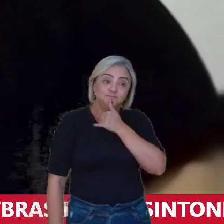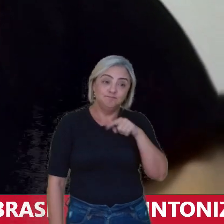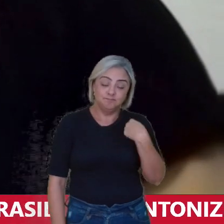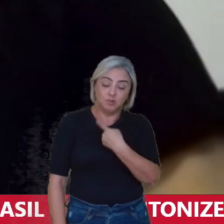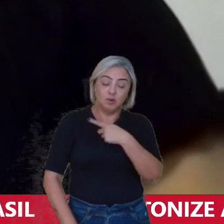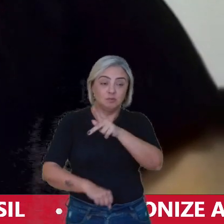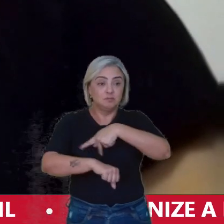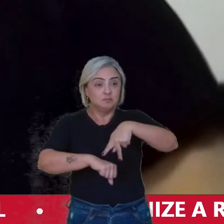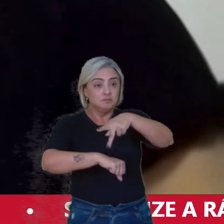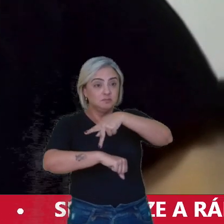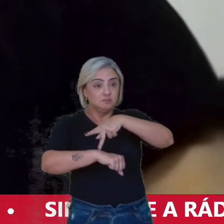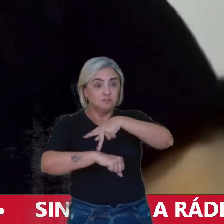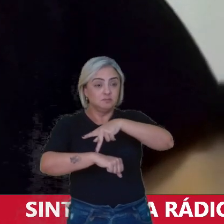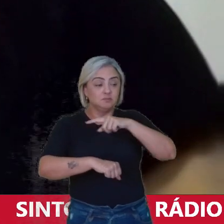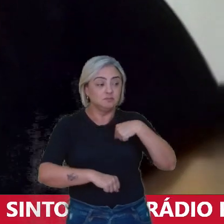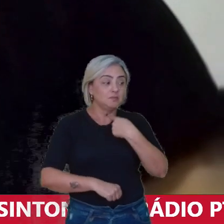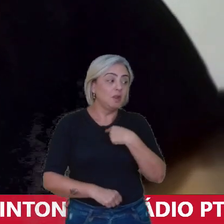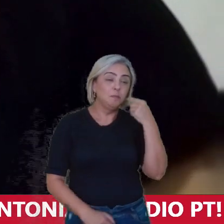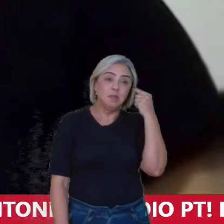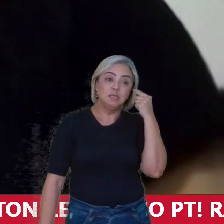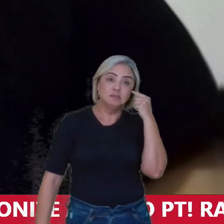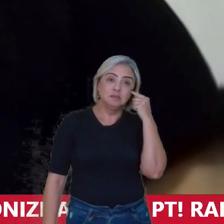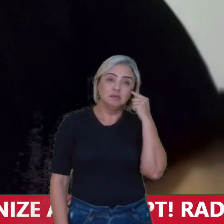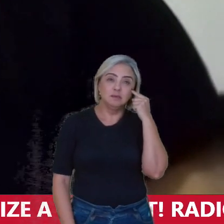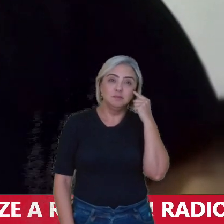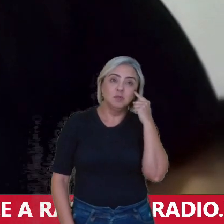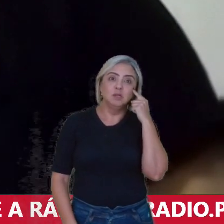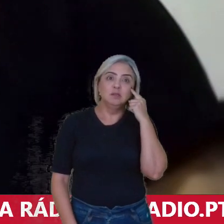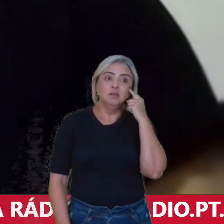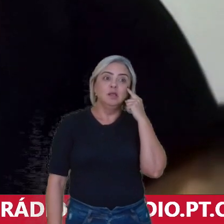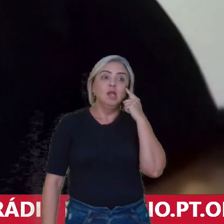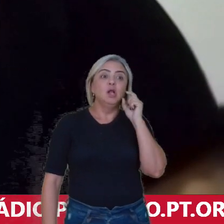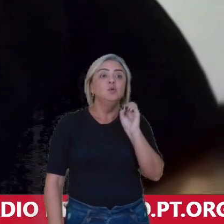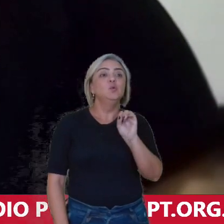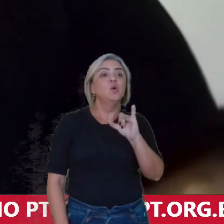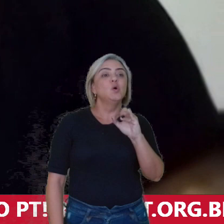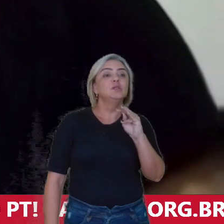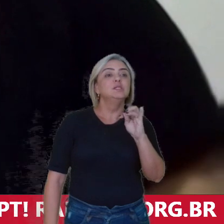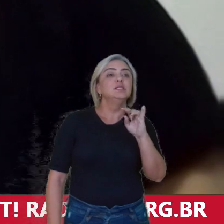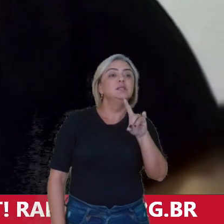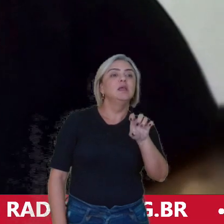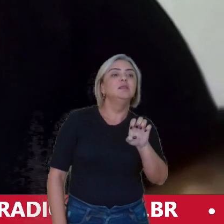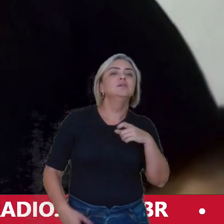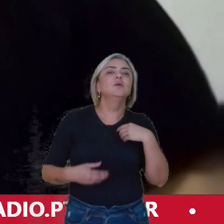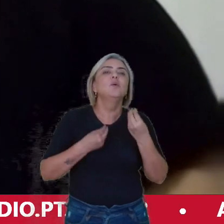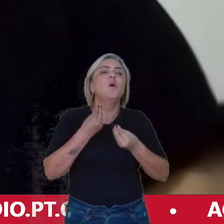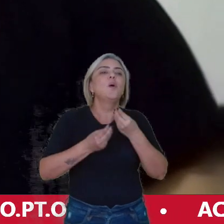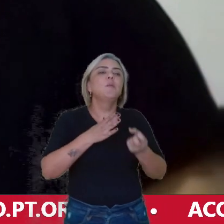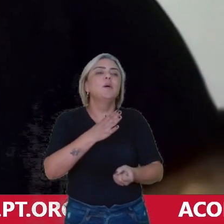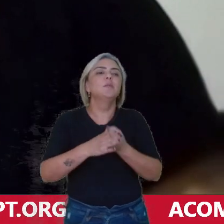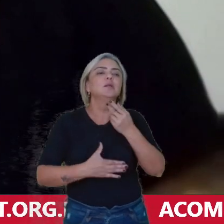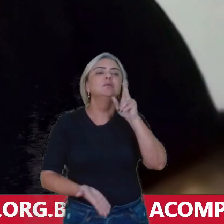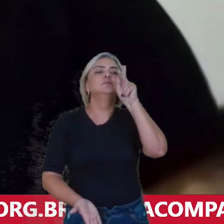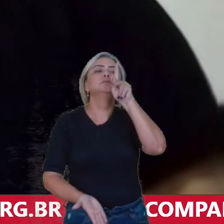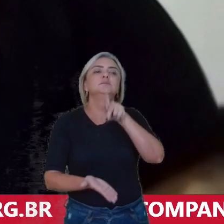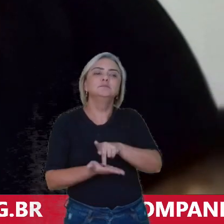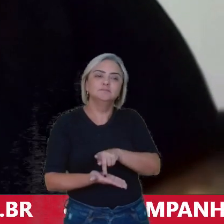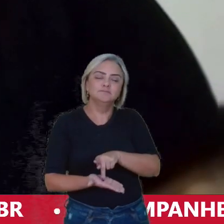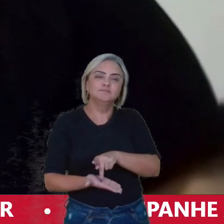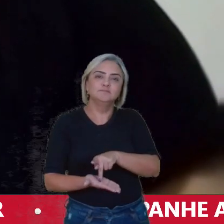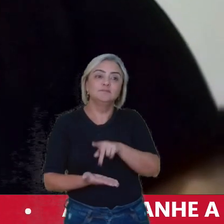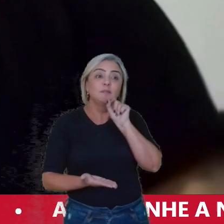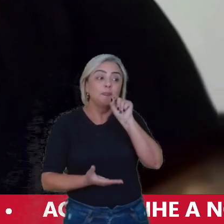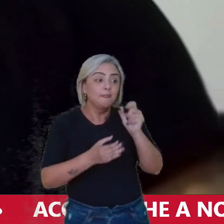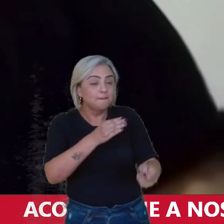nosso país, né, nós pensamos assim, no Ocidente, de um modo geral, como é que se dá a produção da verdade? E